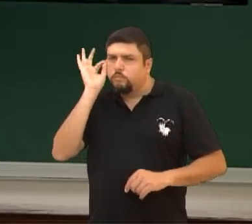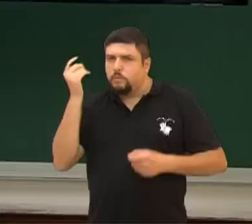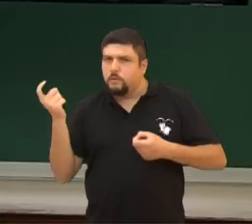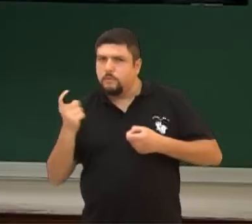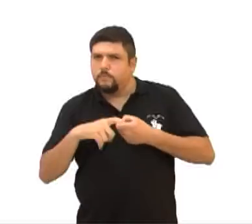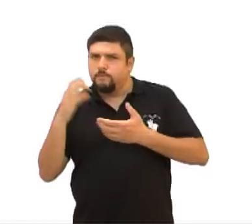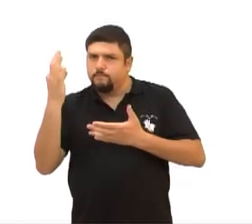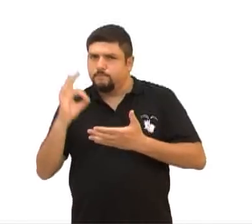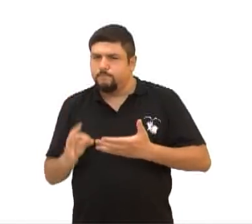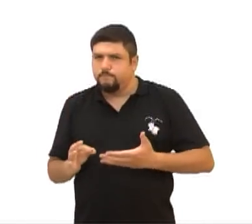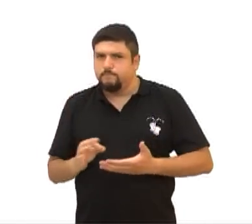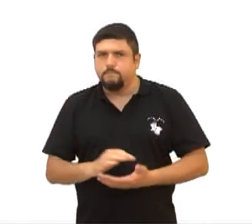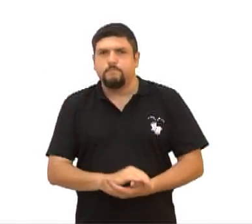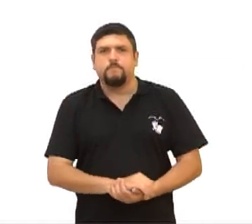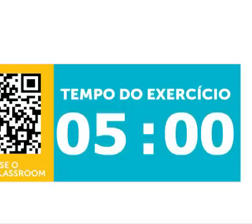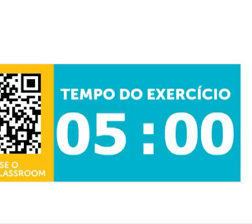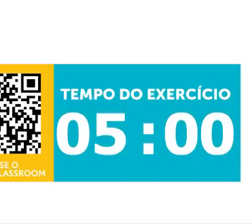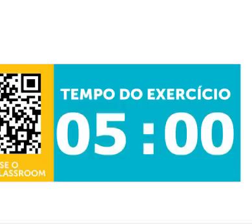sobre ela.